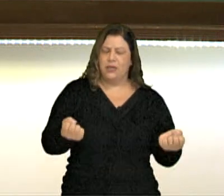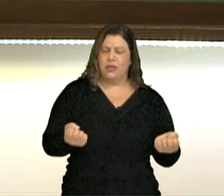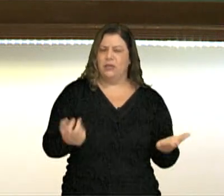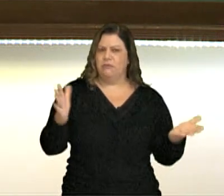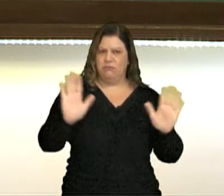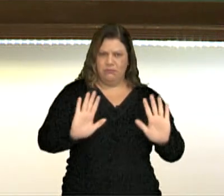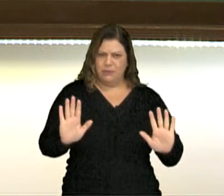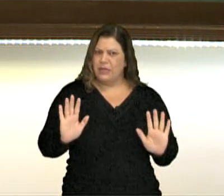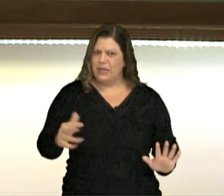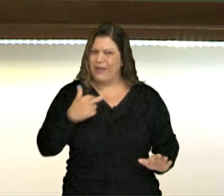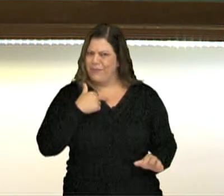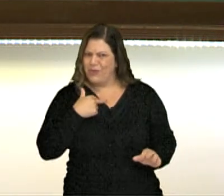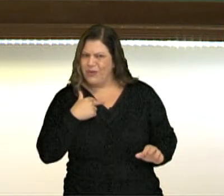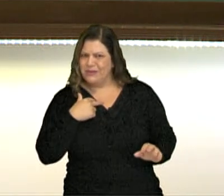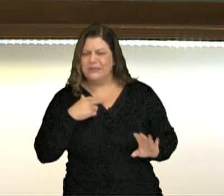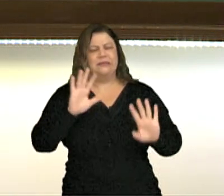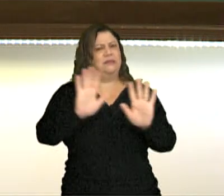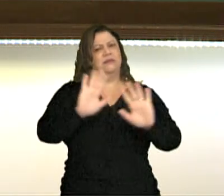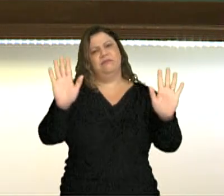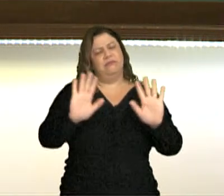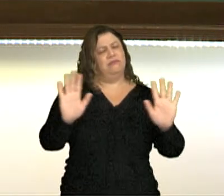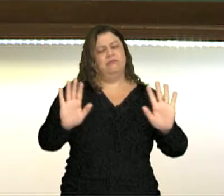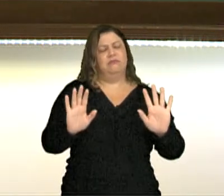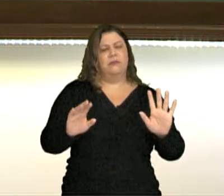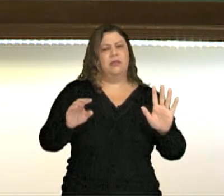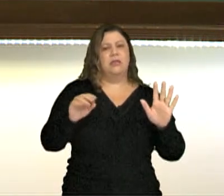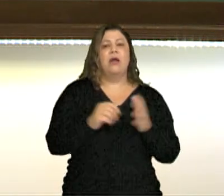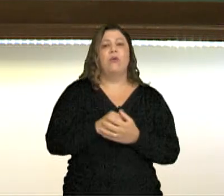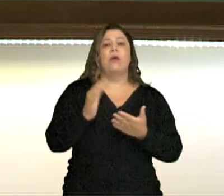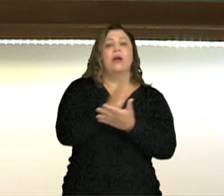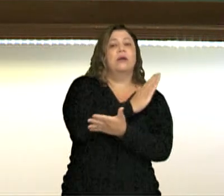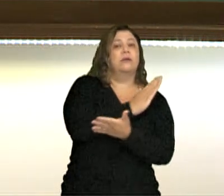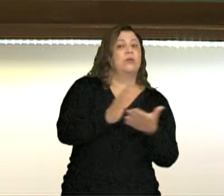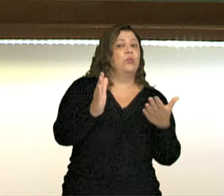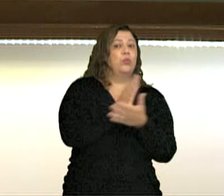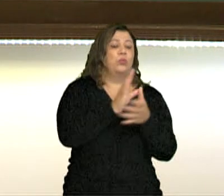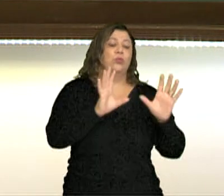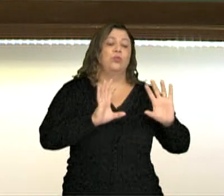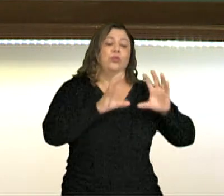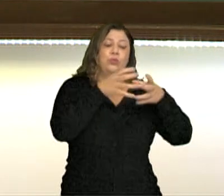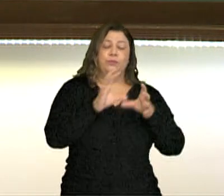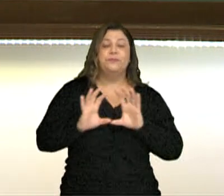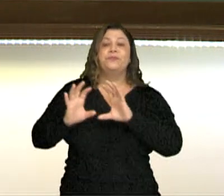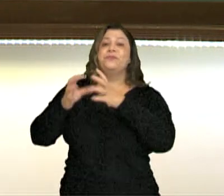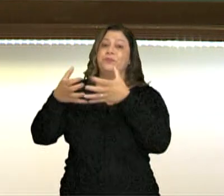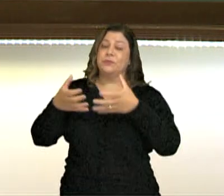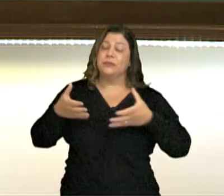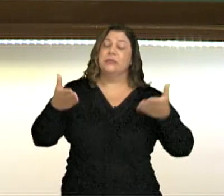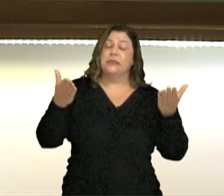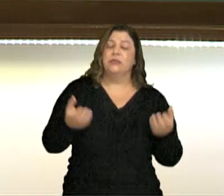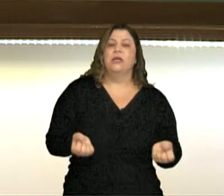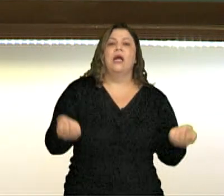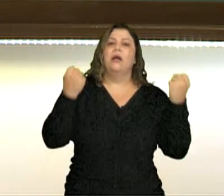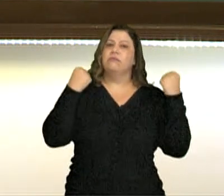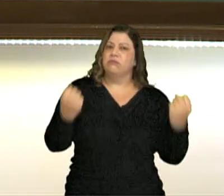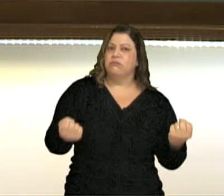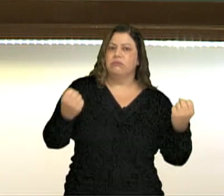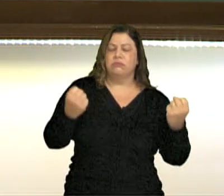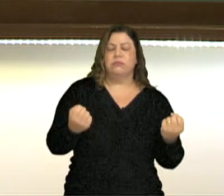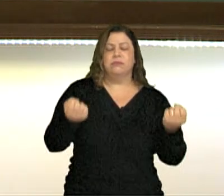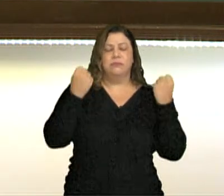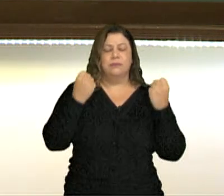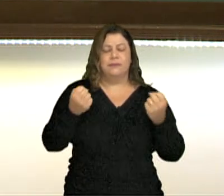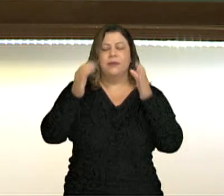vai fazer que a outra pessoa que não está grávida. Existem diversos grupos que já trabalham também com exercícios específicos para a